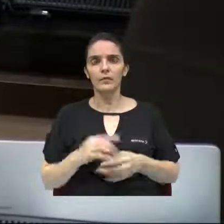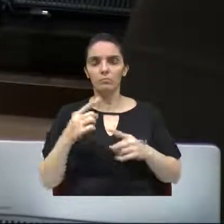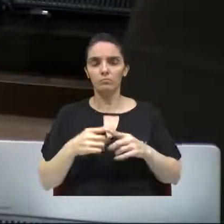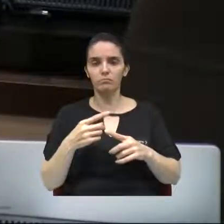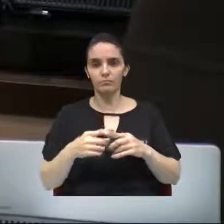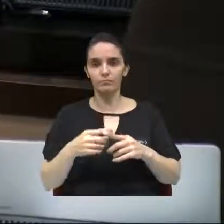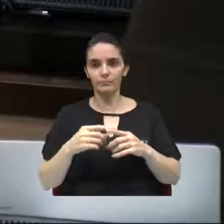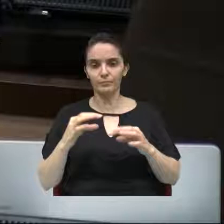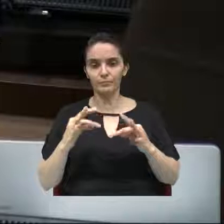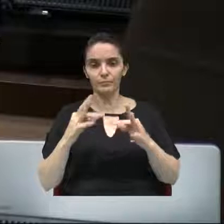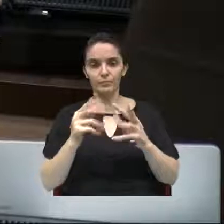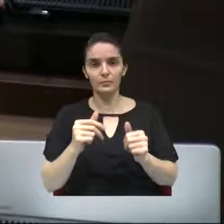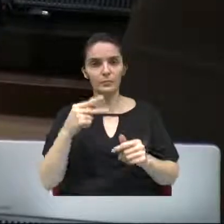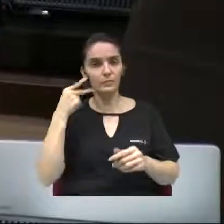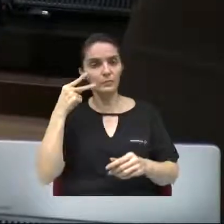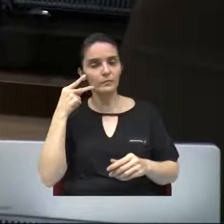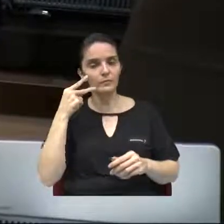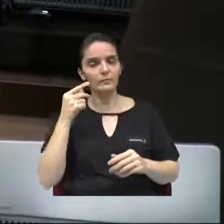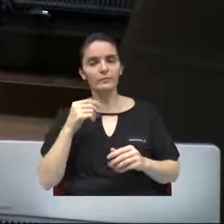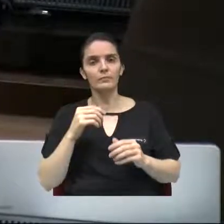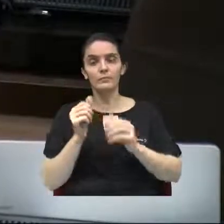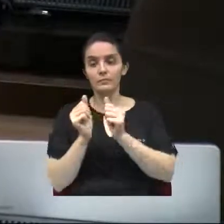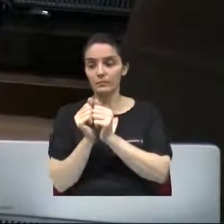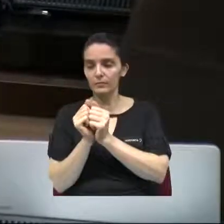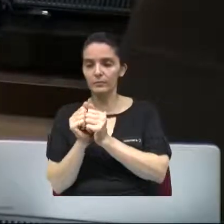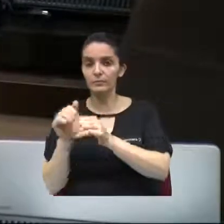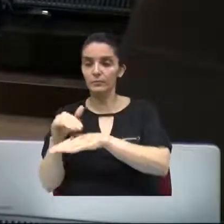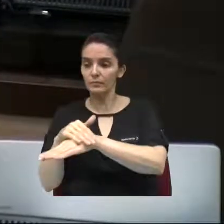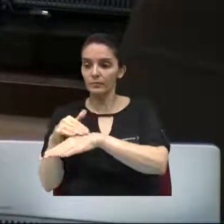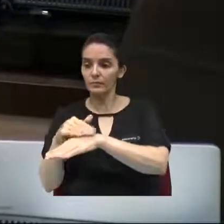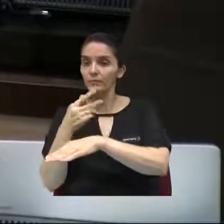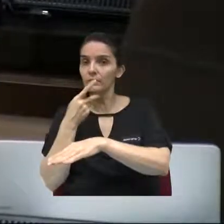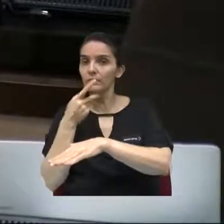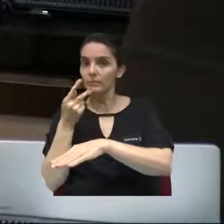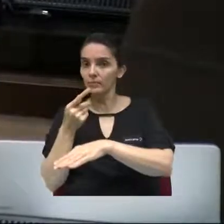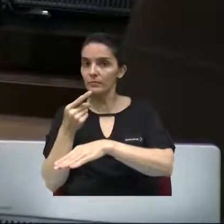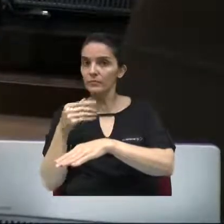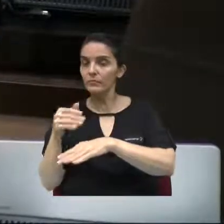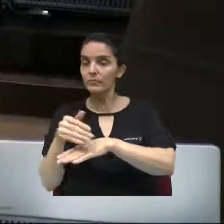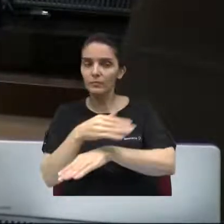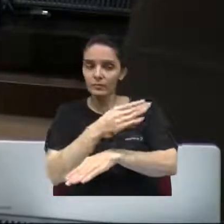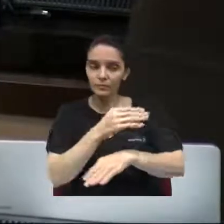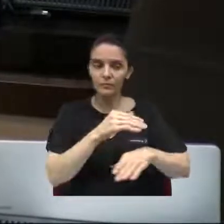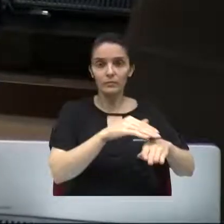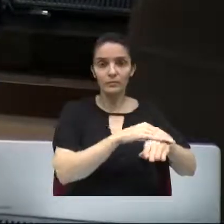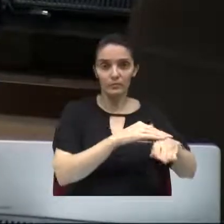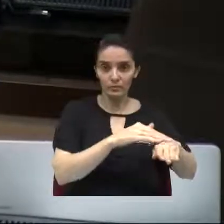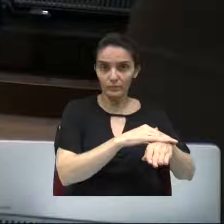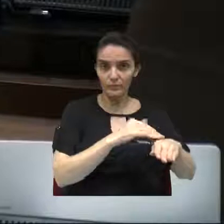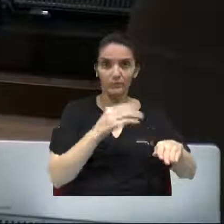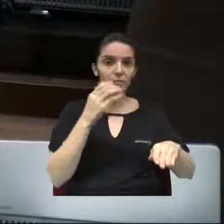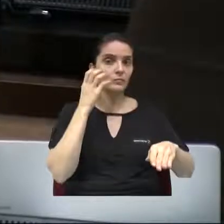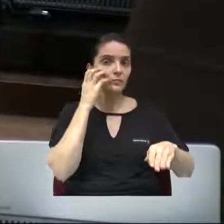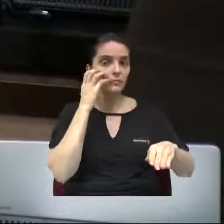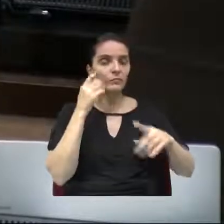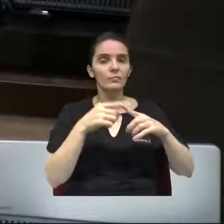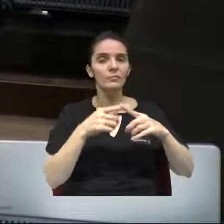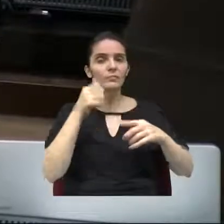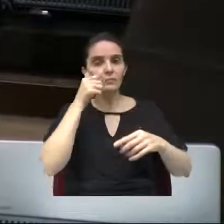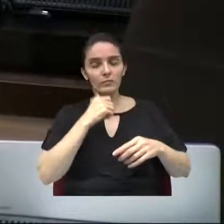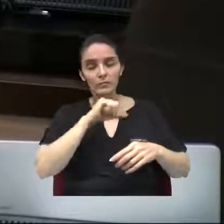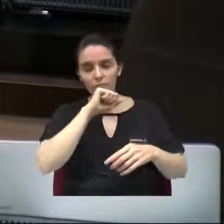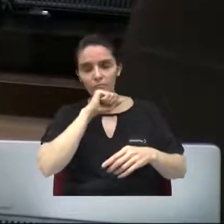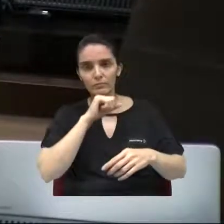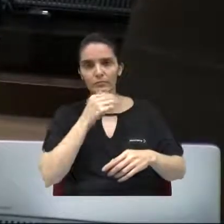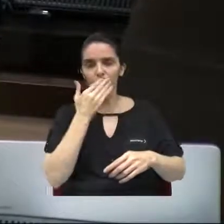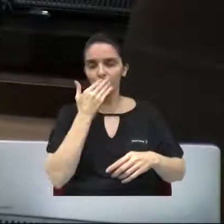amigos, e ouvi uma pessoa, um cidadão, indicando para procurar o seu gabinete porque a mãe estava reclamando que estava passando com a sua mãe